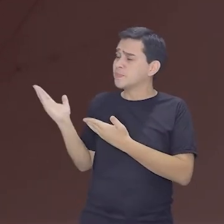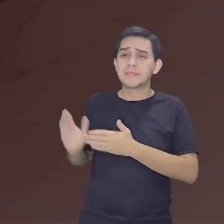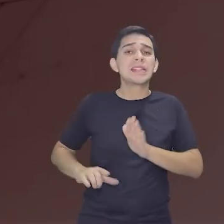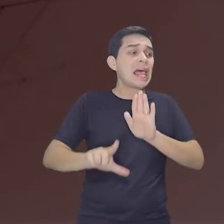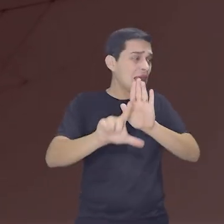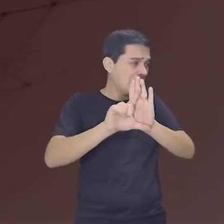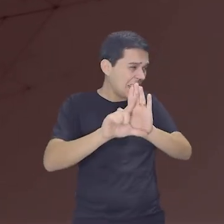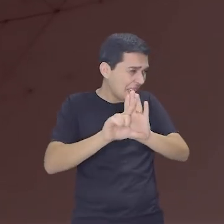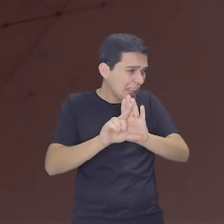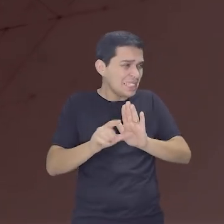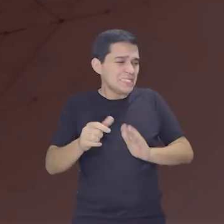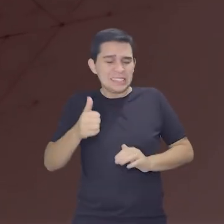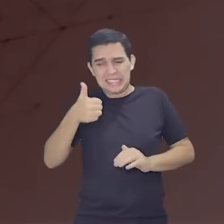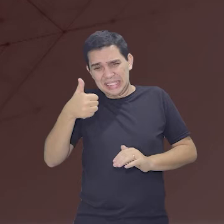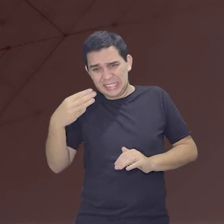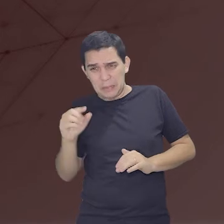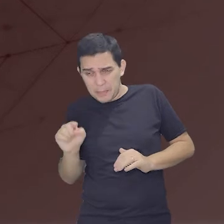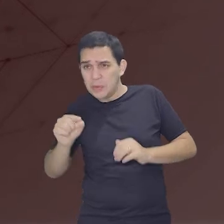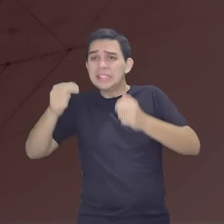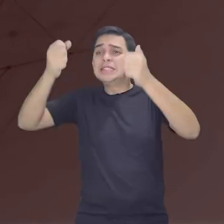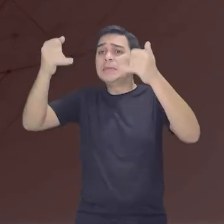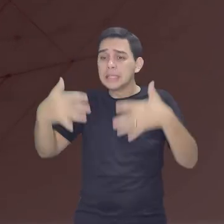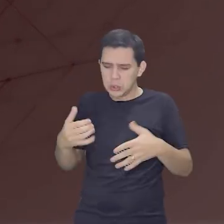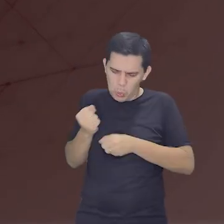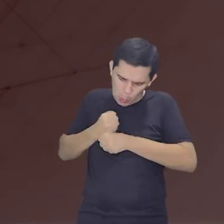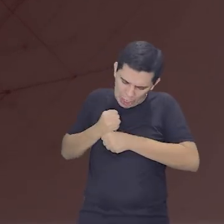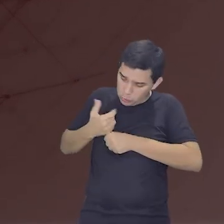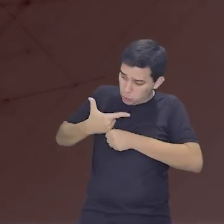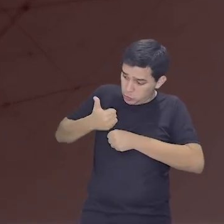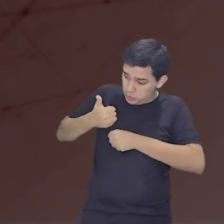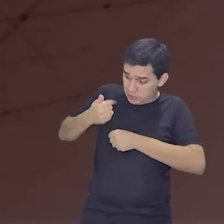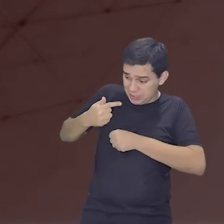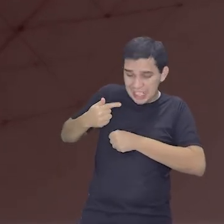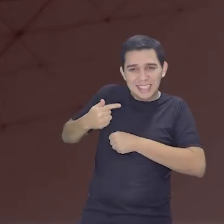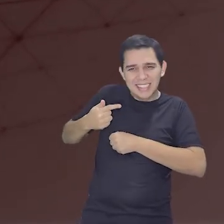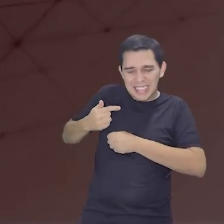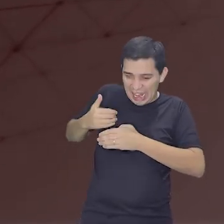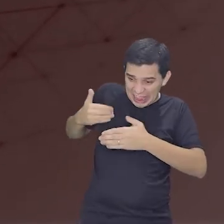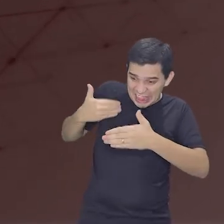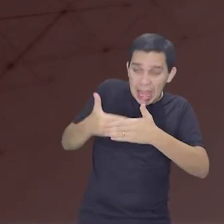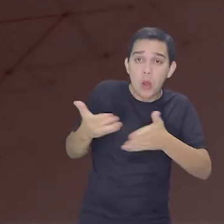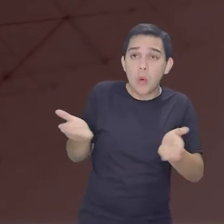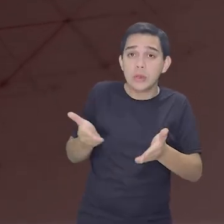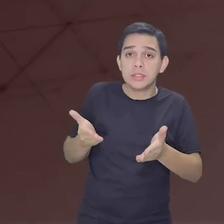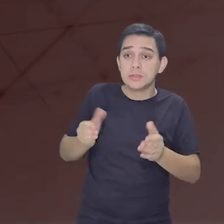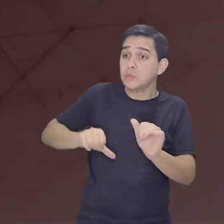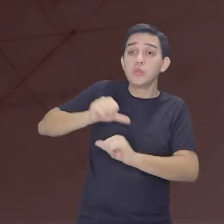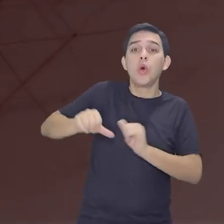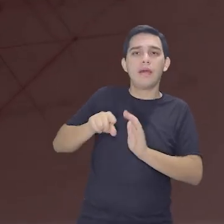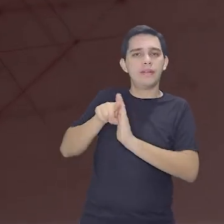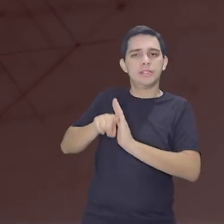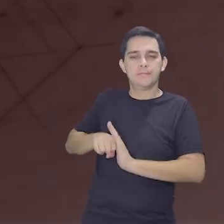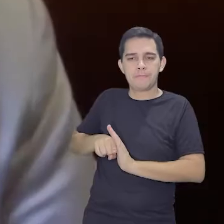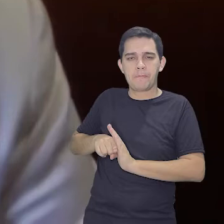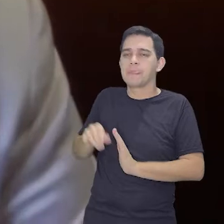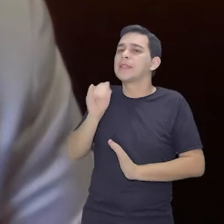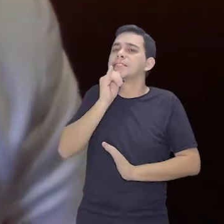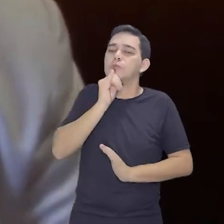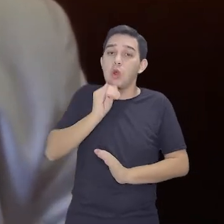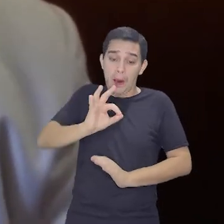crime militar qualquer crime praticado pelo policial militar no exercício da função, menos o homicídio